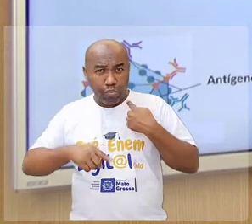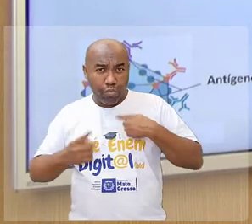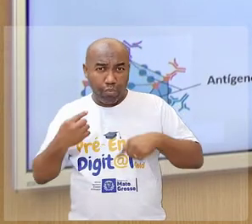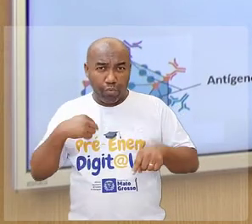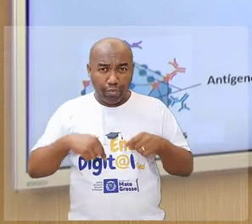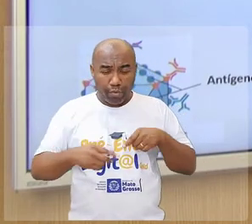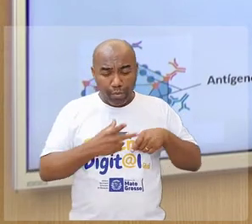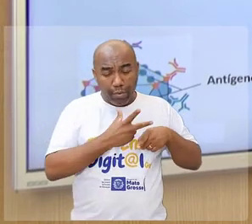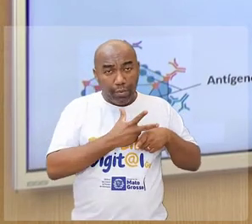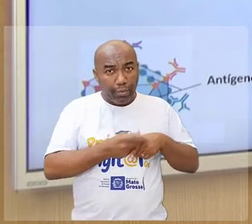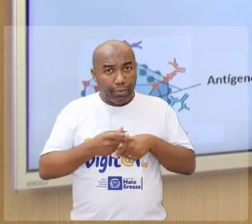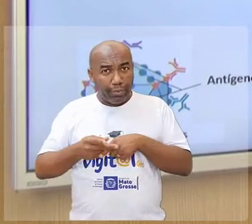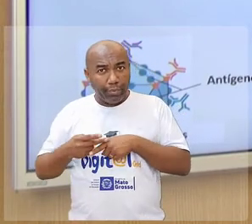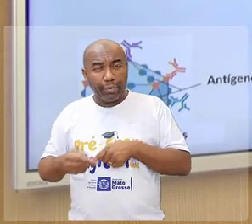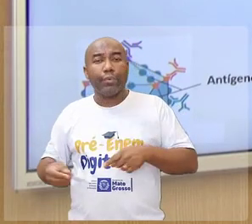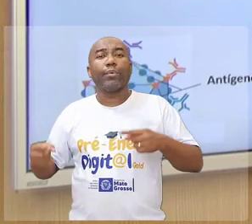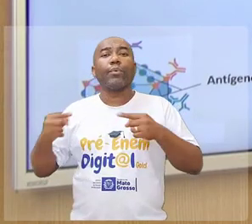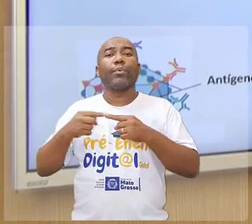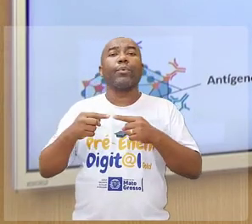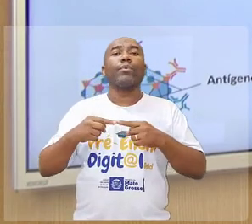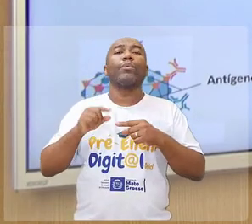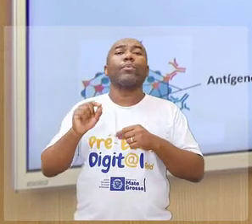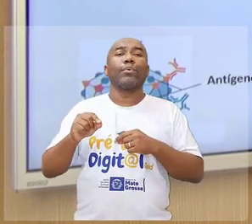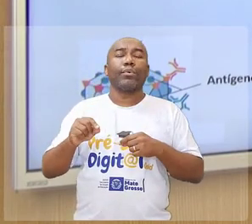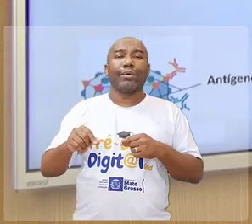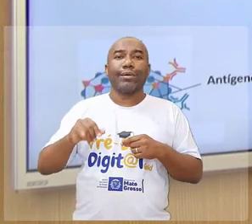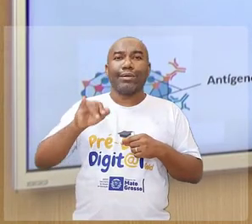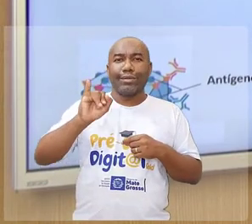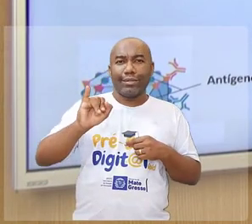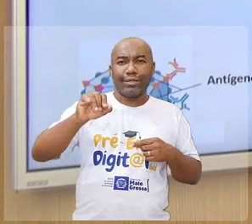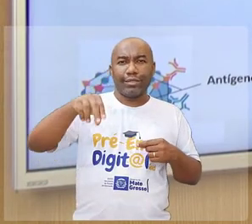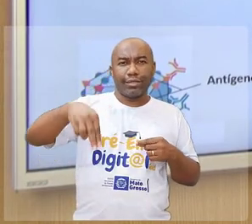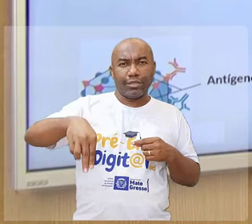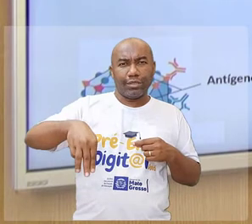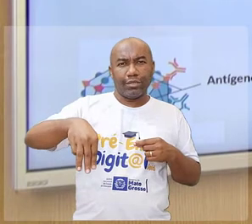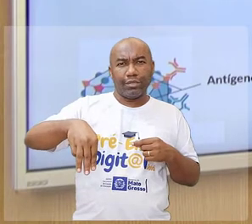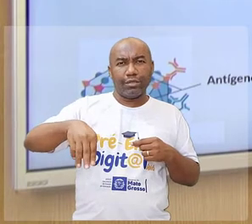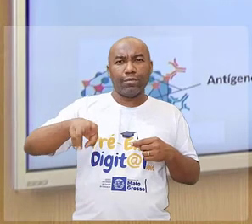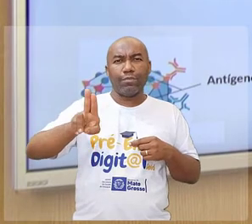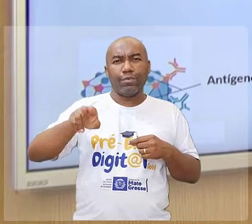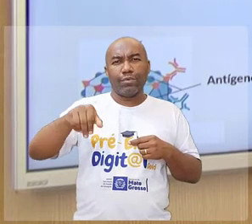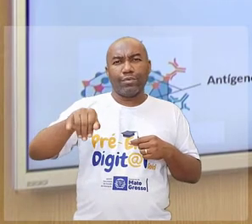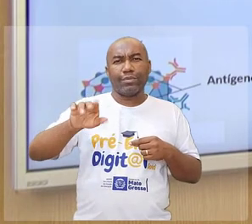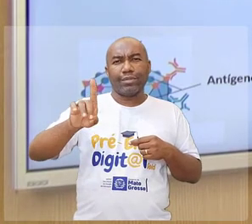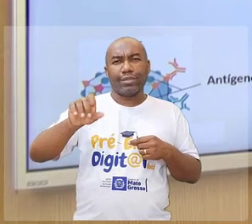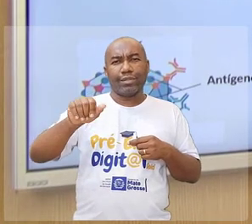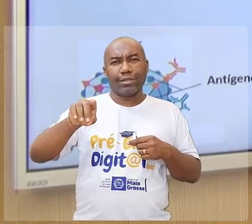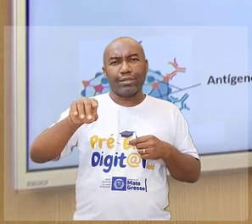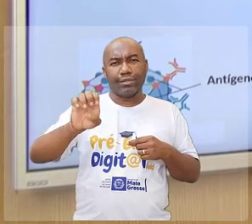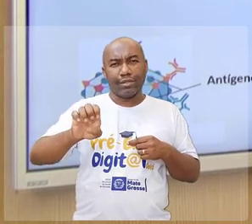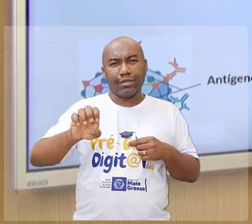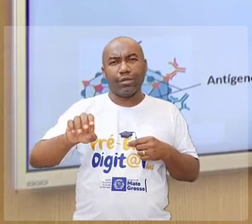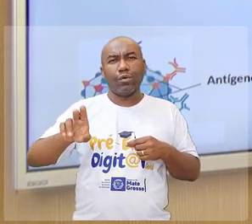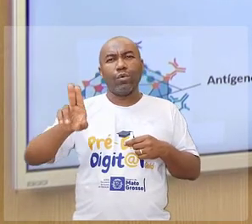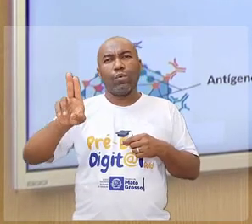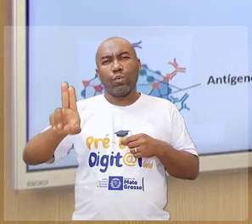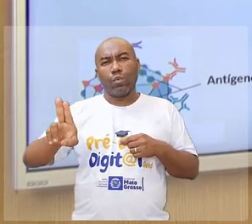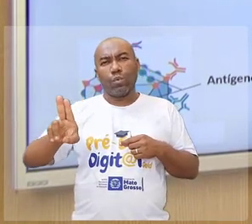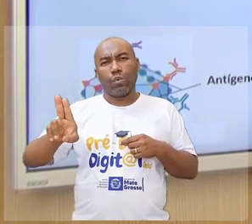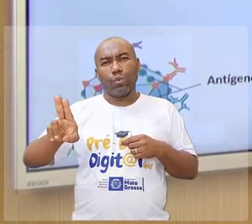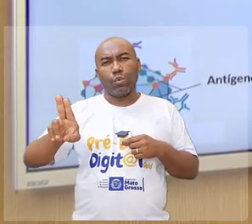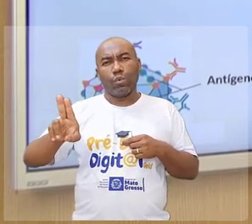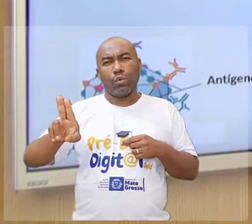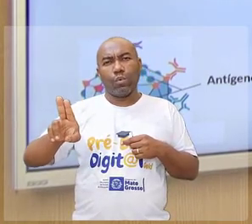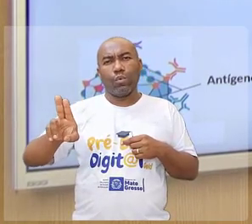gente fala de imunização humoral. Esse humoral é com H. Eu vou contar para você por quê. Porque a palavra